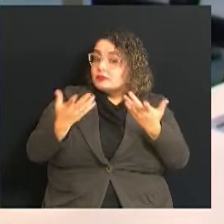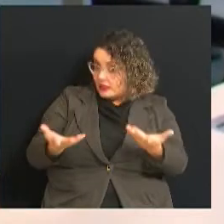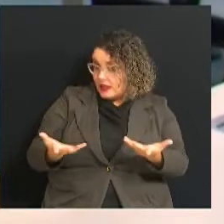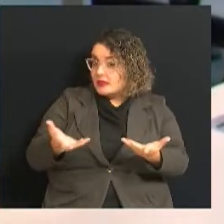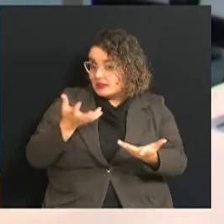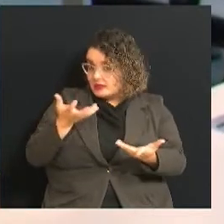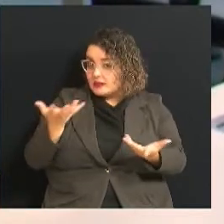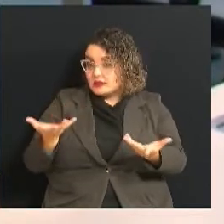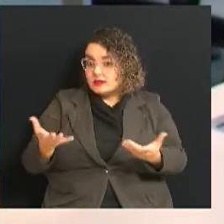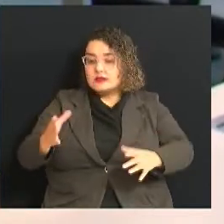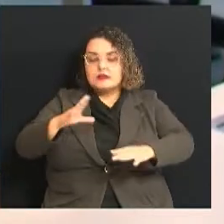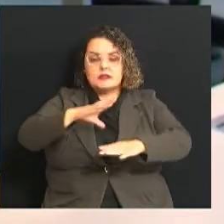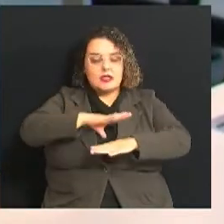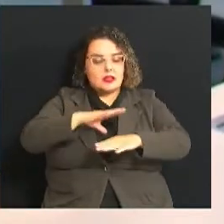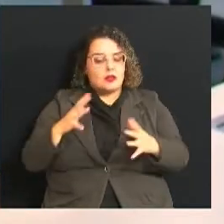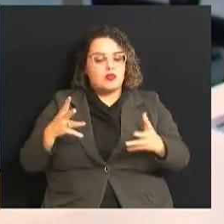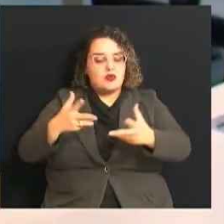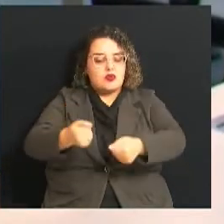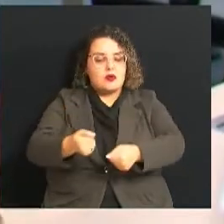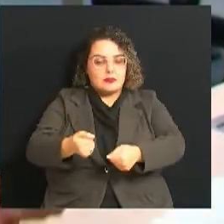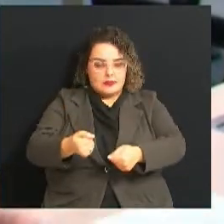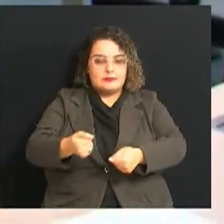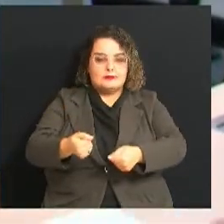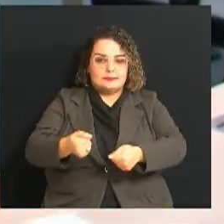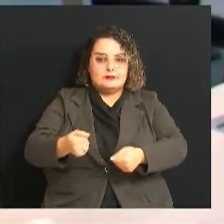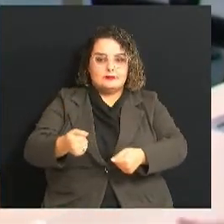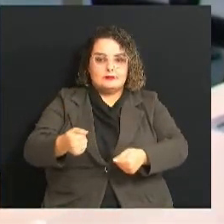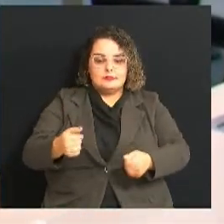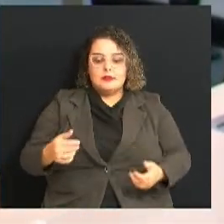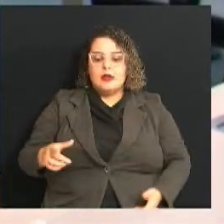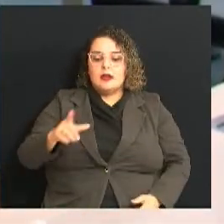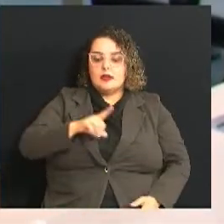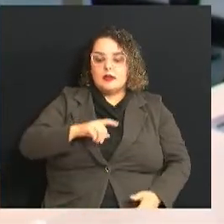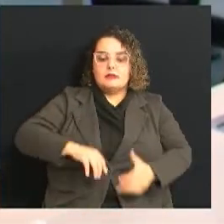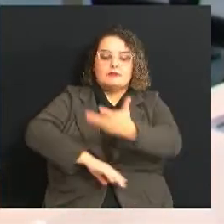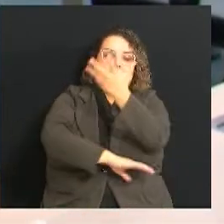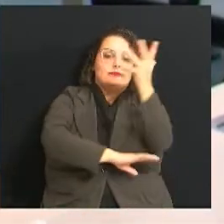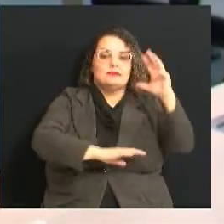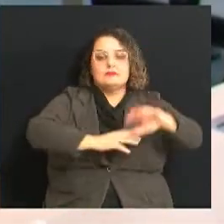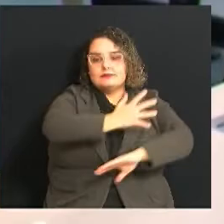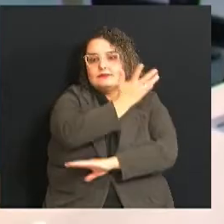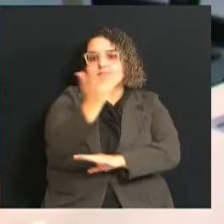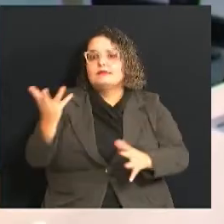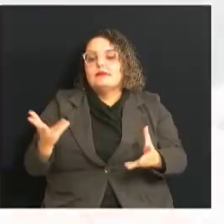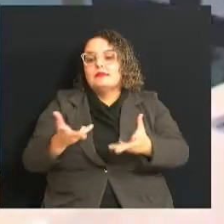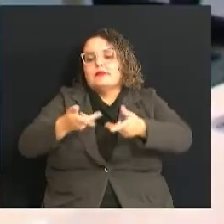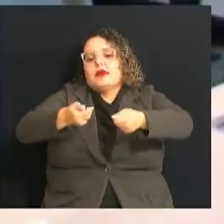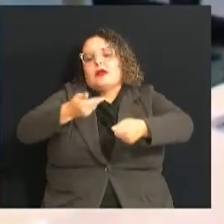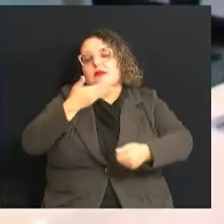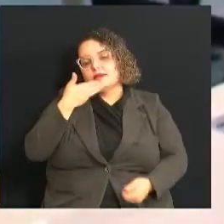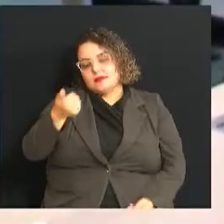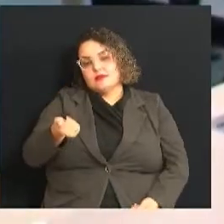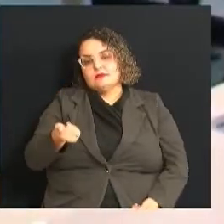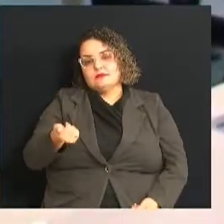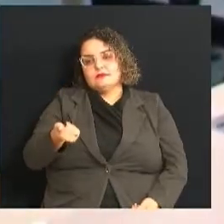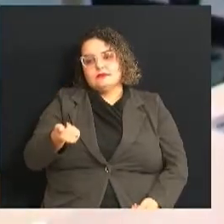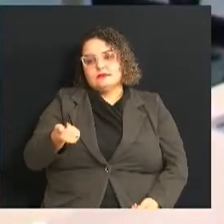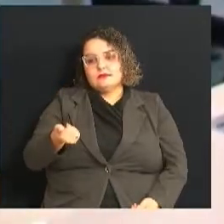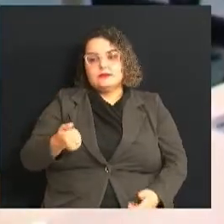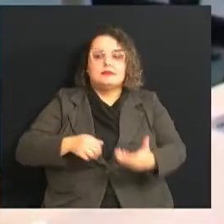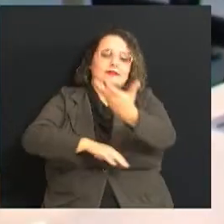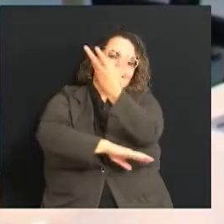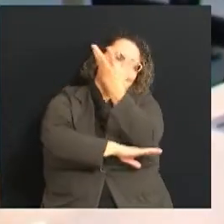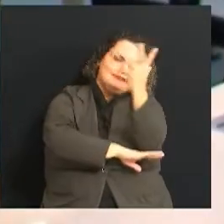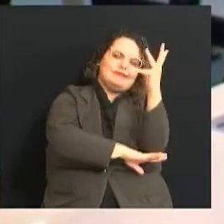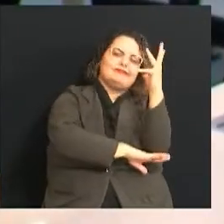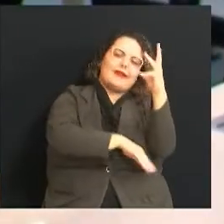que a cidade toda tenha essa arborização que permita melhorar a qualidade de vida das pessoas. Em uma rua arborizada, ela é mais